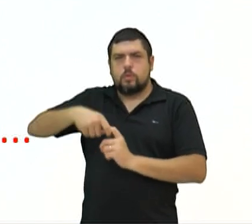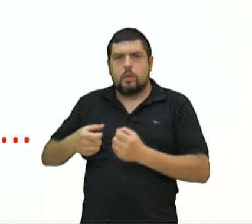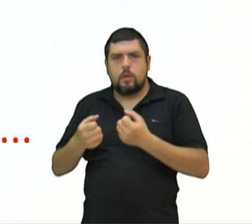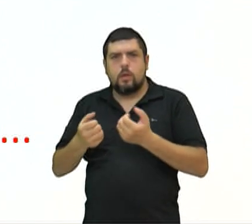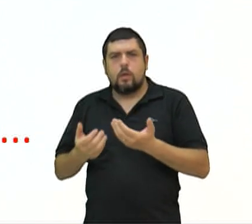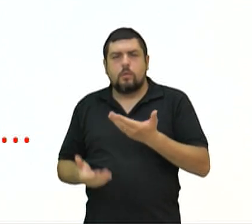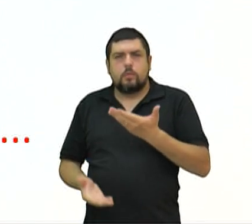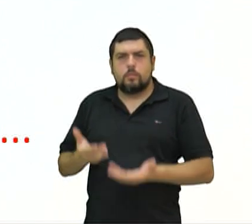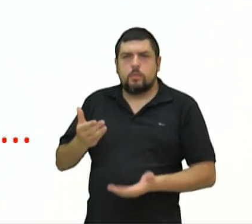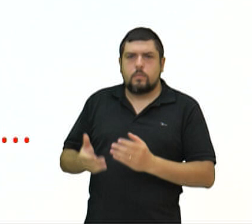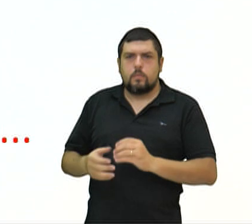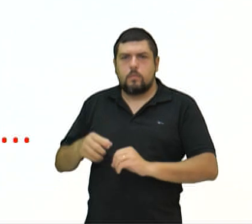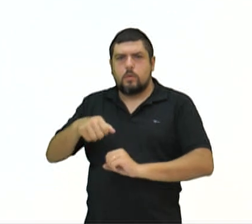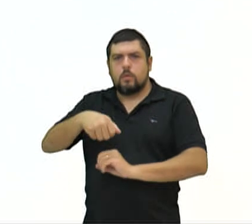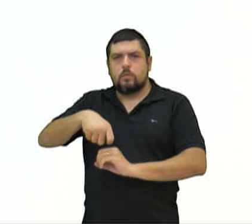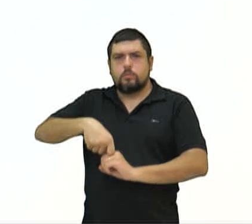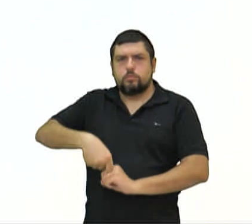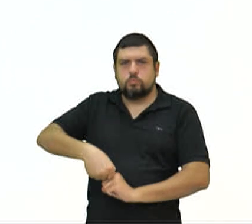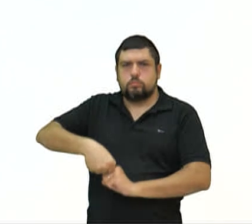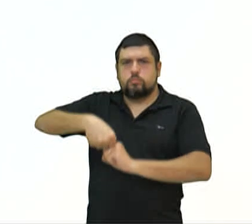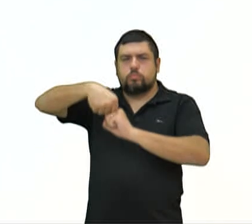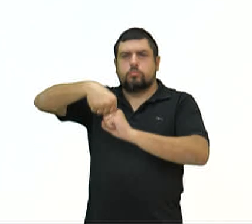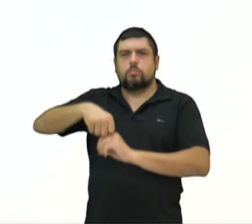teto e a segunda situação está presa à carga.